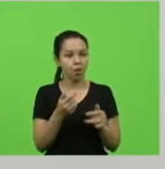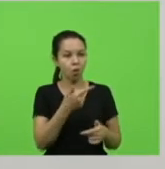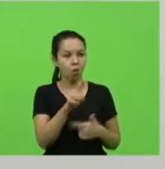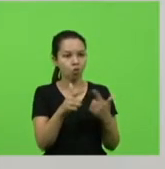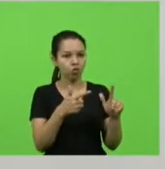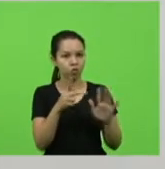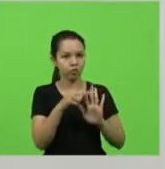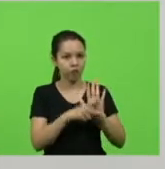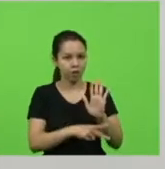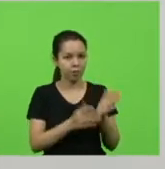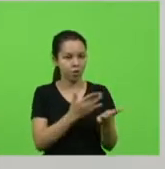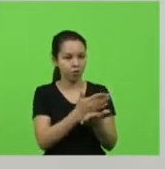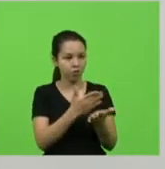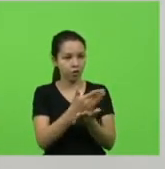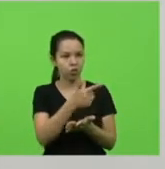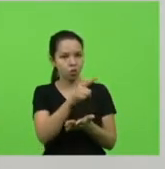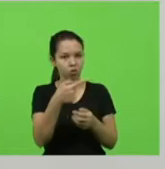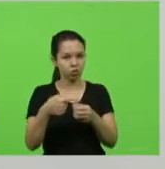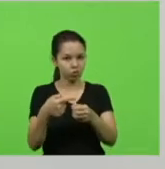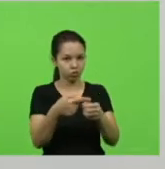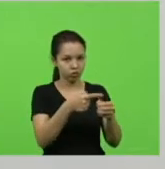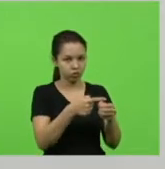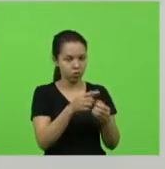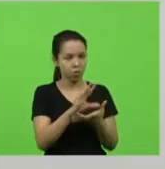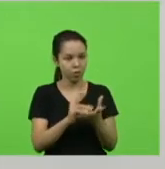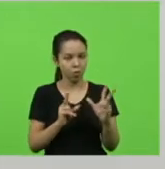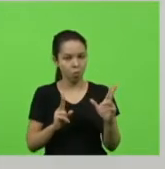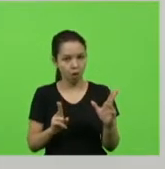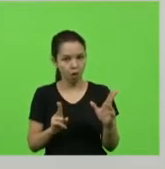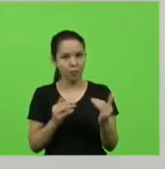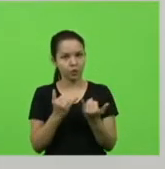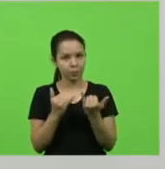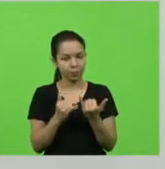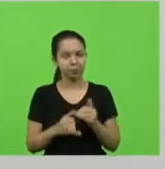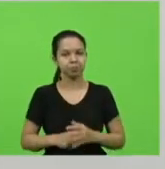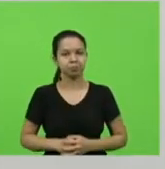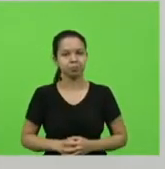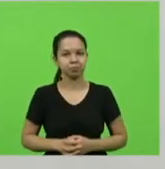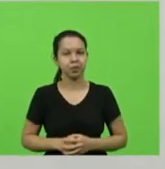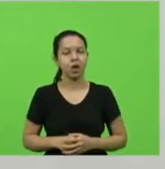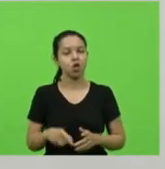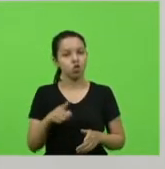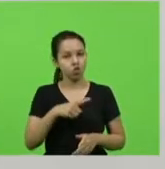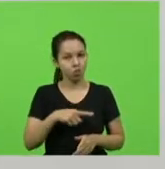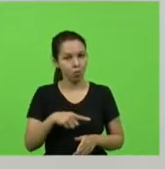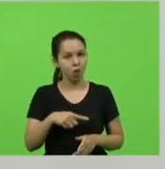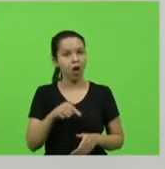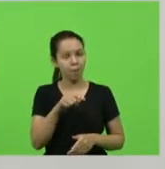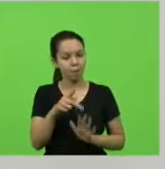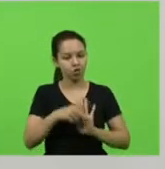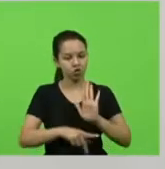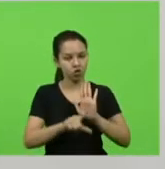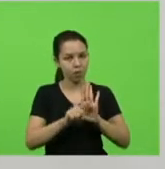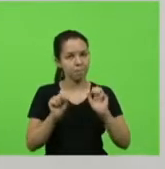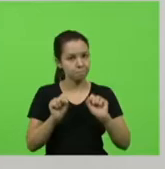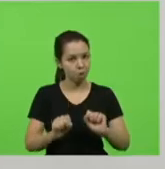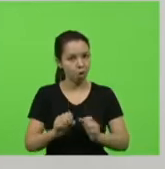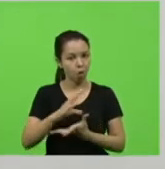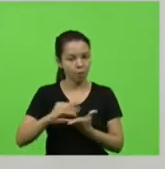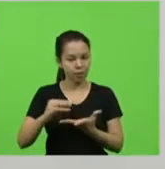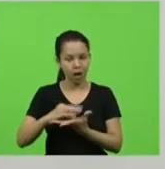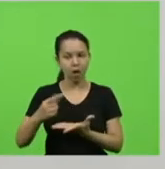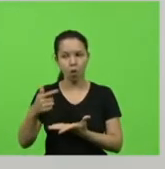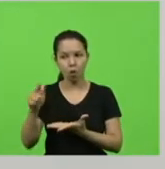outros municípios, inclusive municípios catarinenses. E esse projeto de lei pode ser copiado pelos deputados e vereadores que estiverem nos ouvindo.